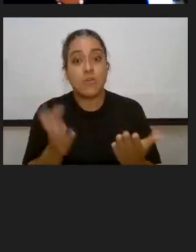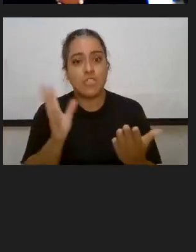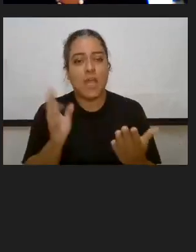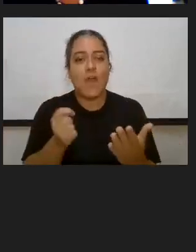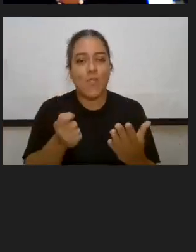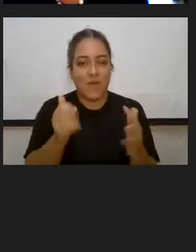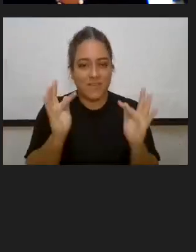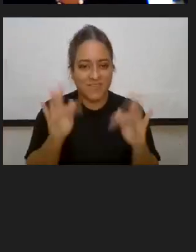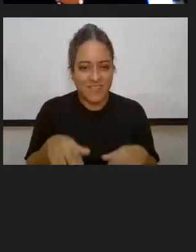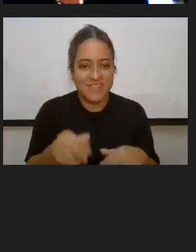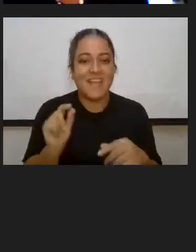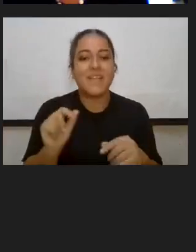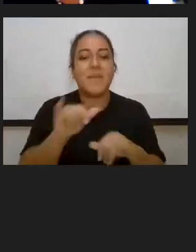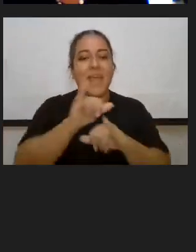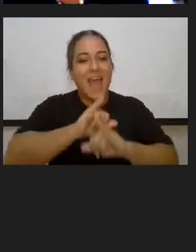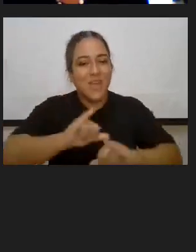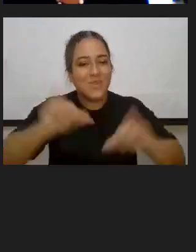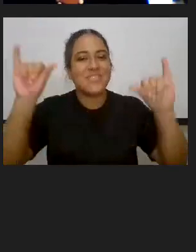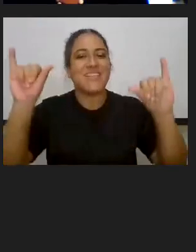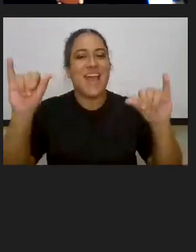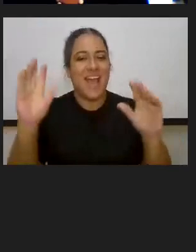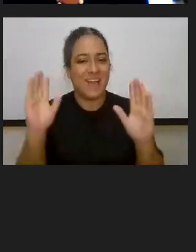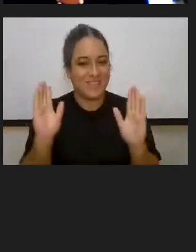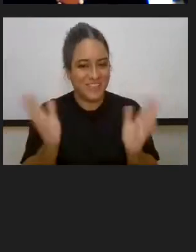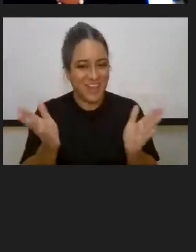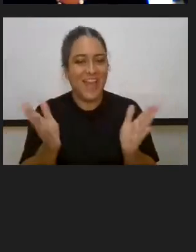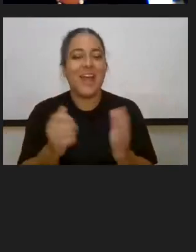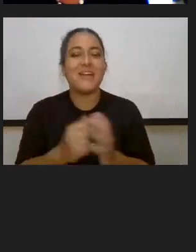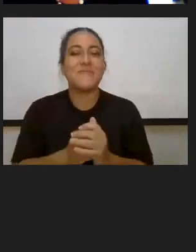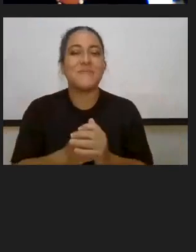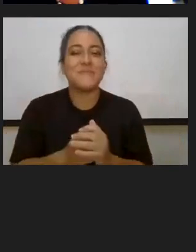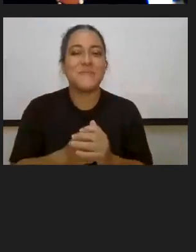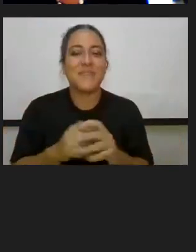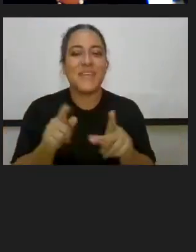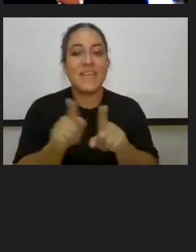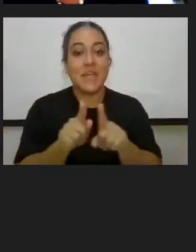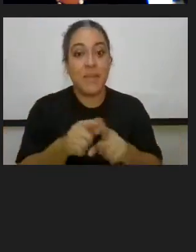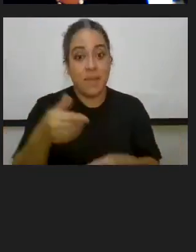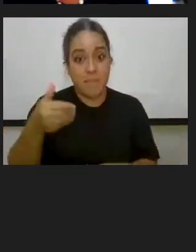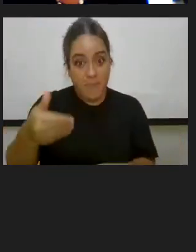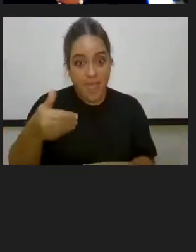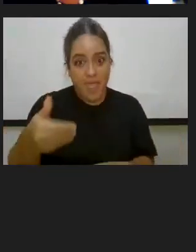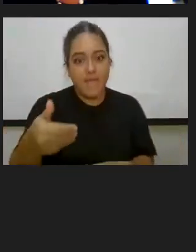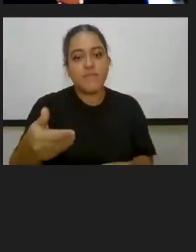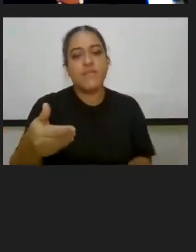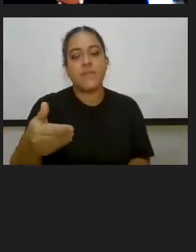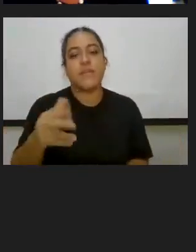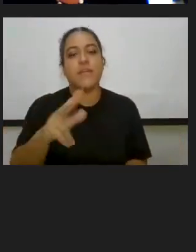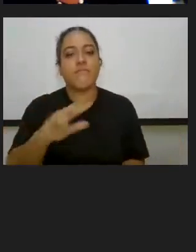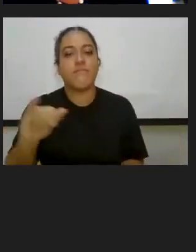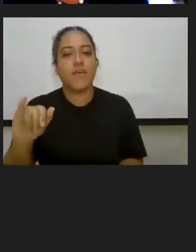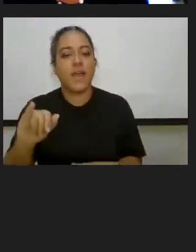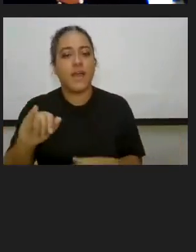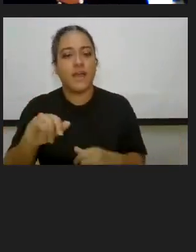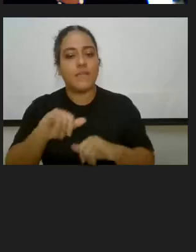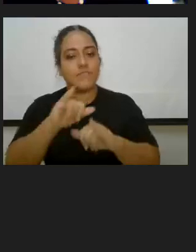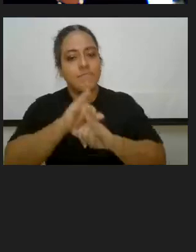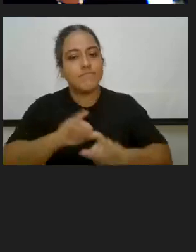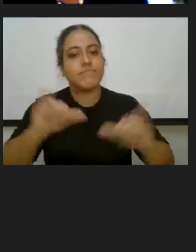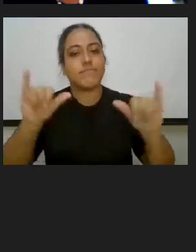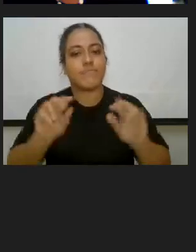aí anunciado, né? E em breve a gente já vai disponibilizar lá na